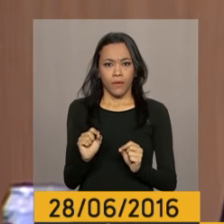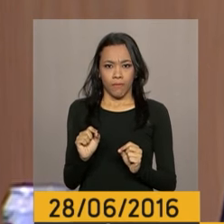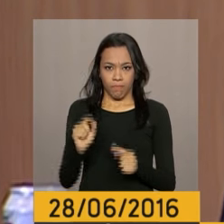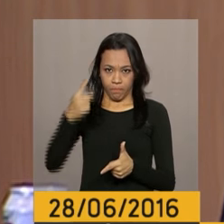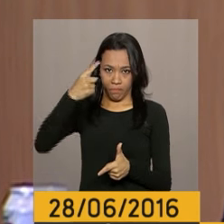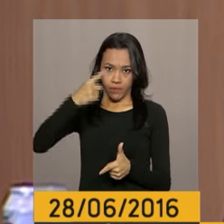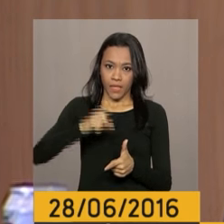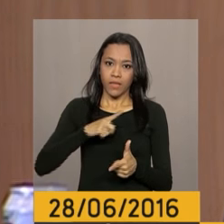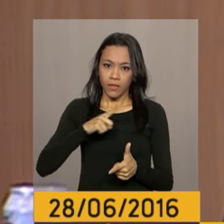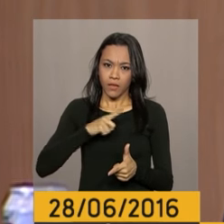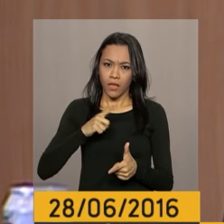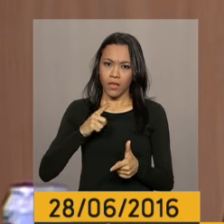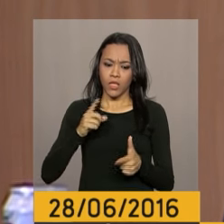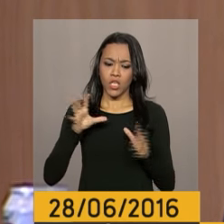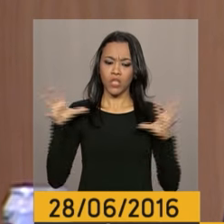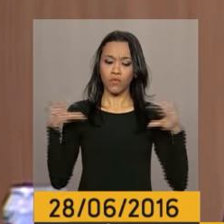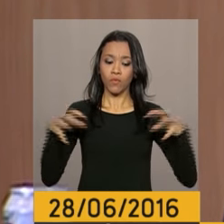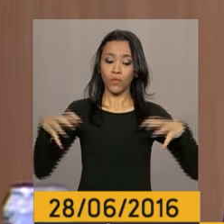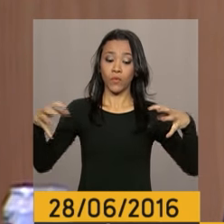implicações para a economia global,